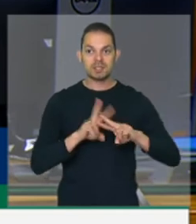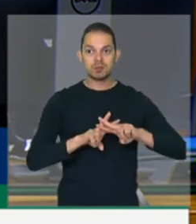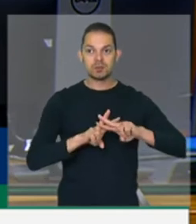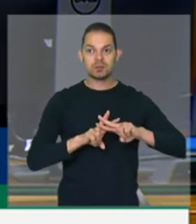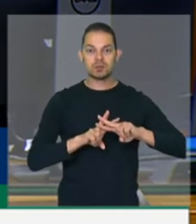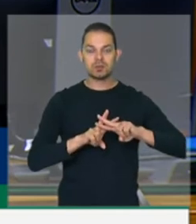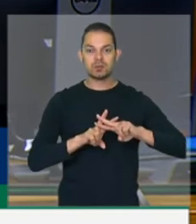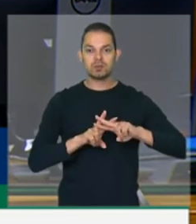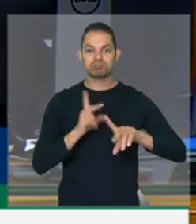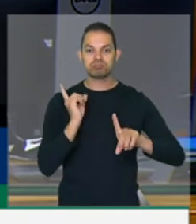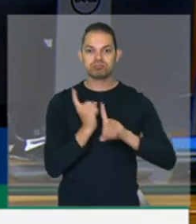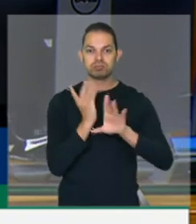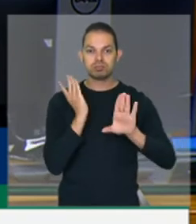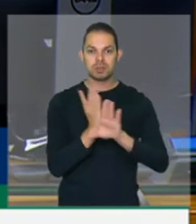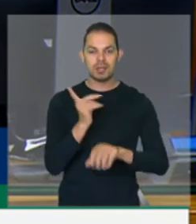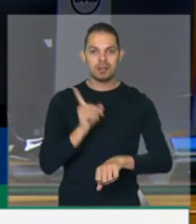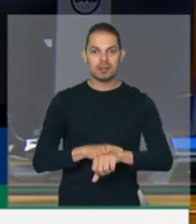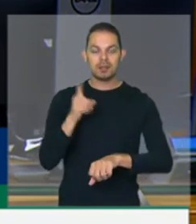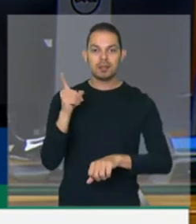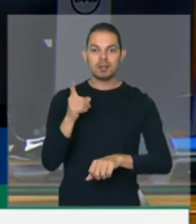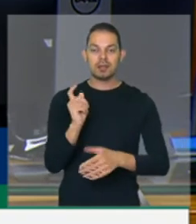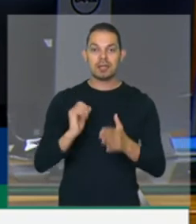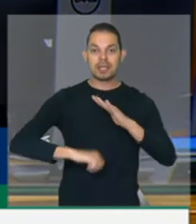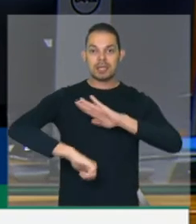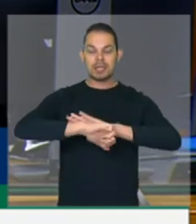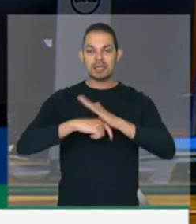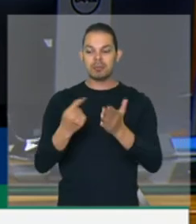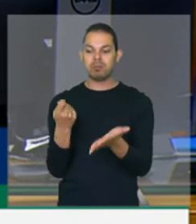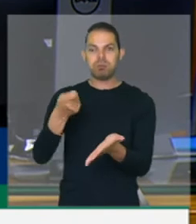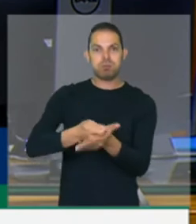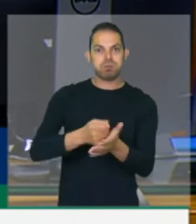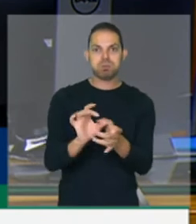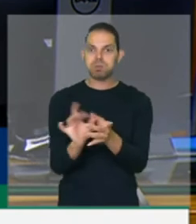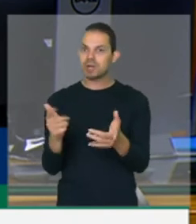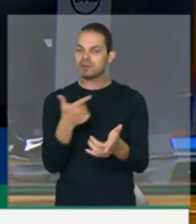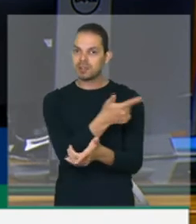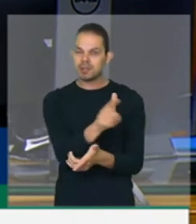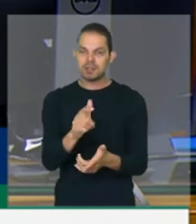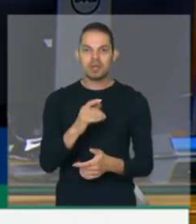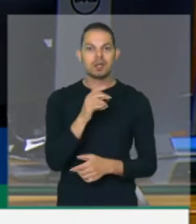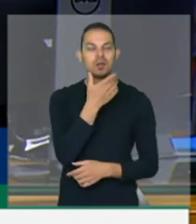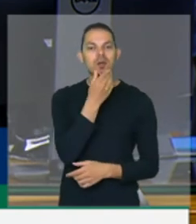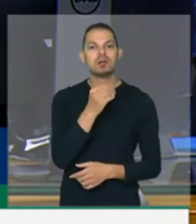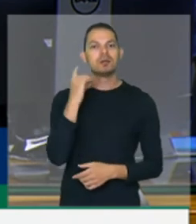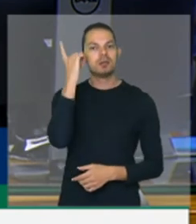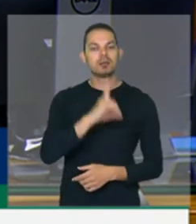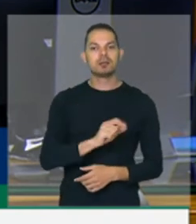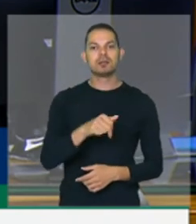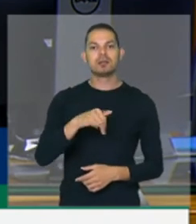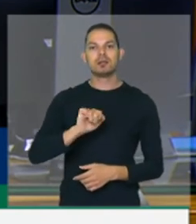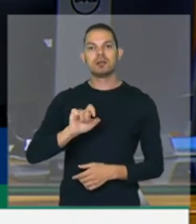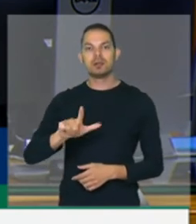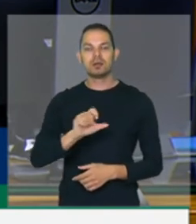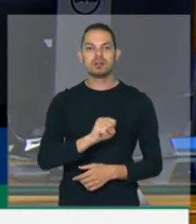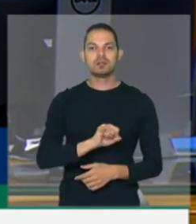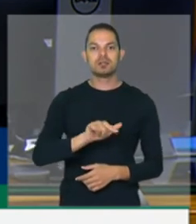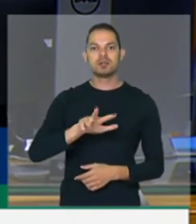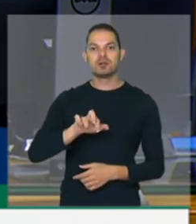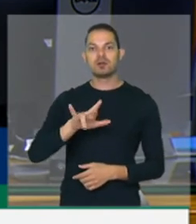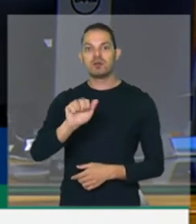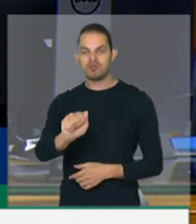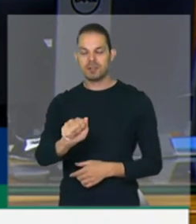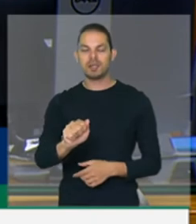em flagrante por crime inafiançável do senhor deputado Daniel Silveira, pendente de parecer da Comissão de Constituição,